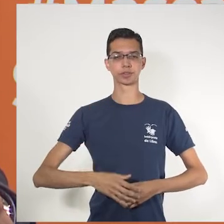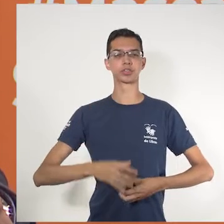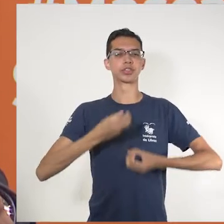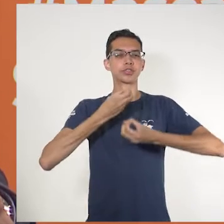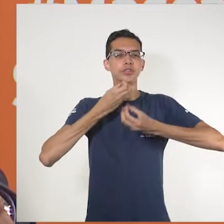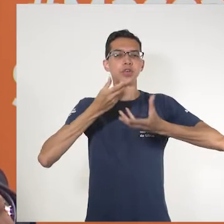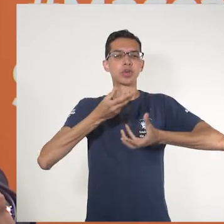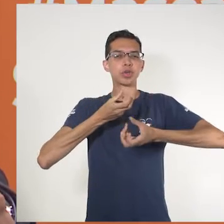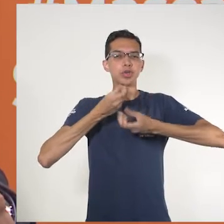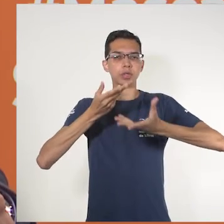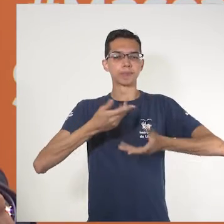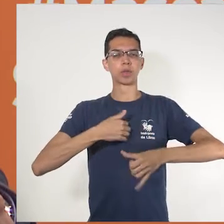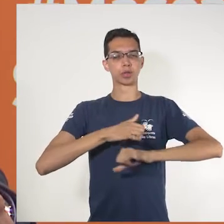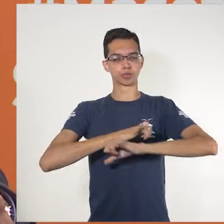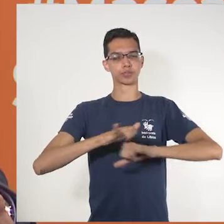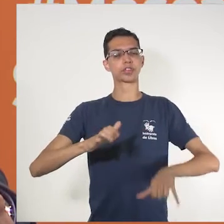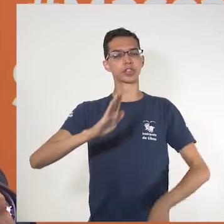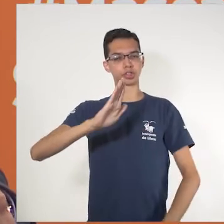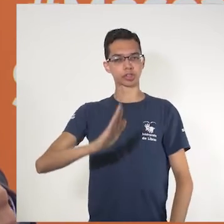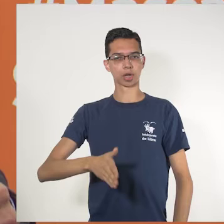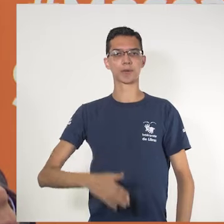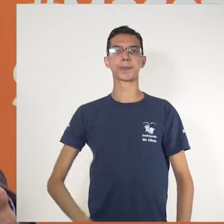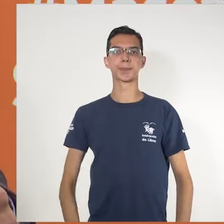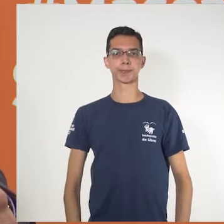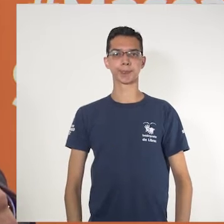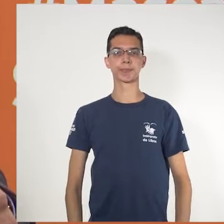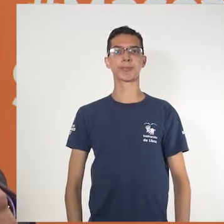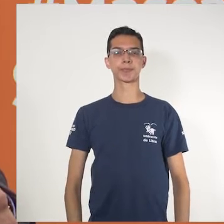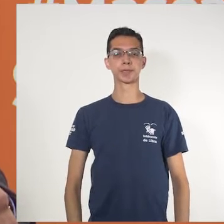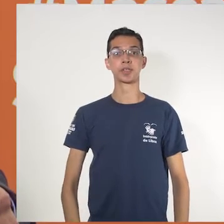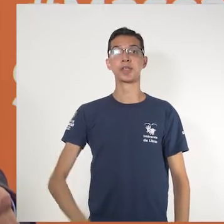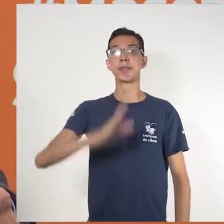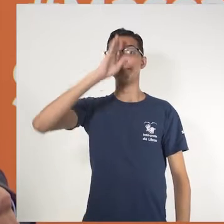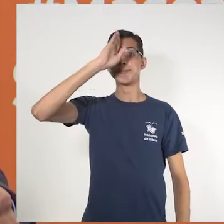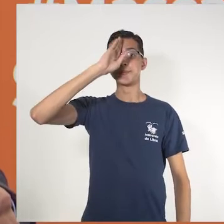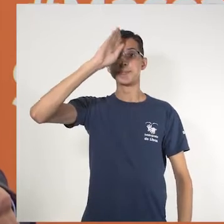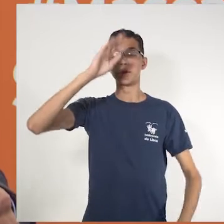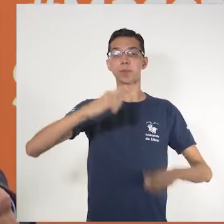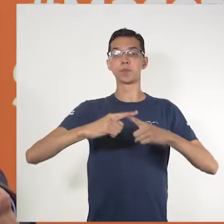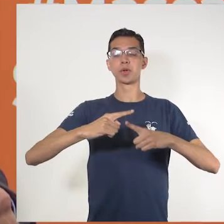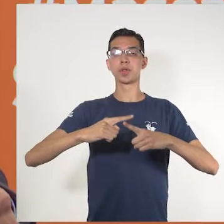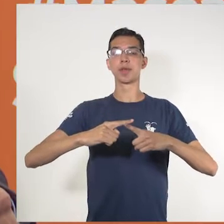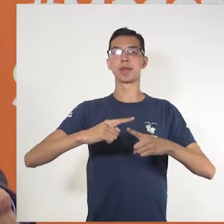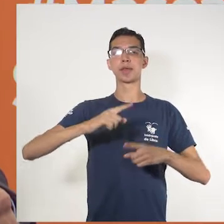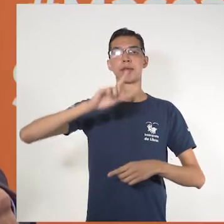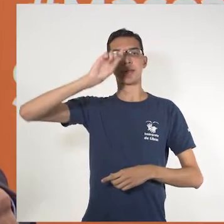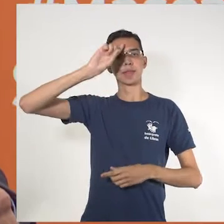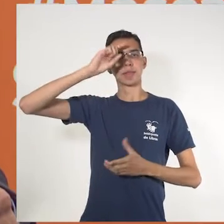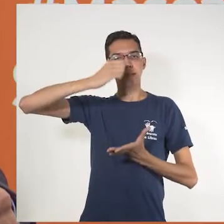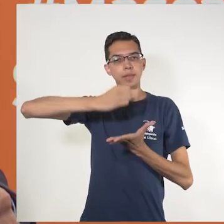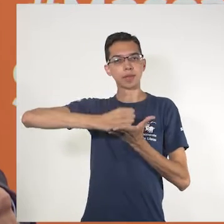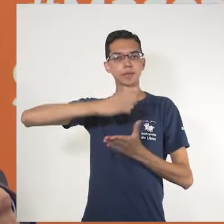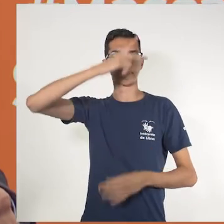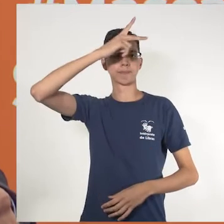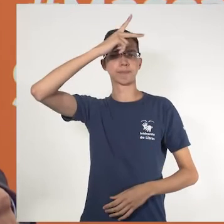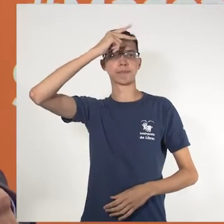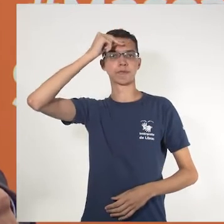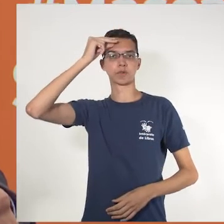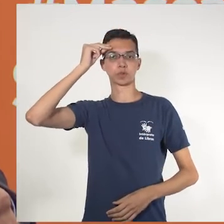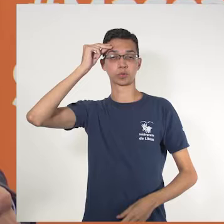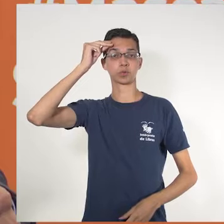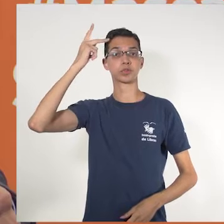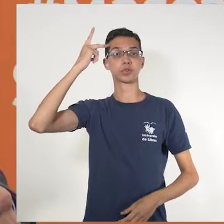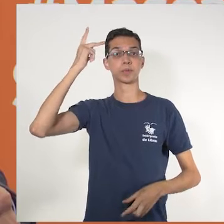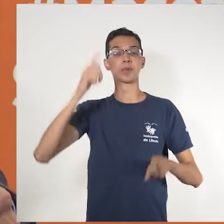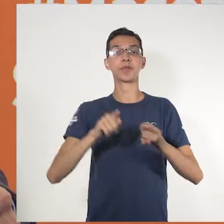aqui, queria reiterar, para as decisões da Prefeitura pela Secretaria de Saúde. Desses,